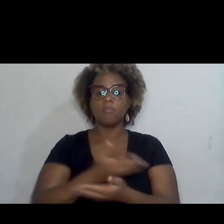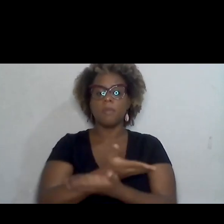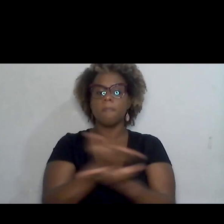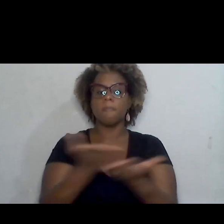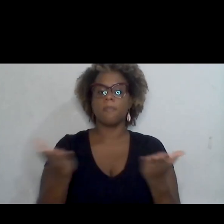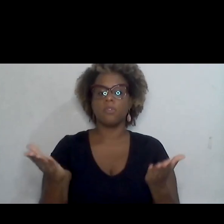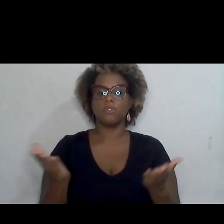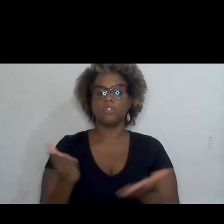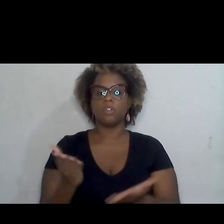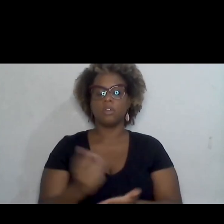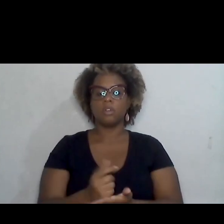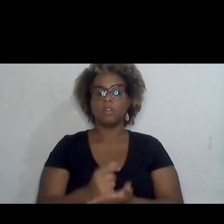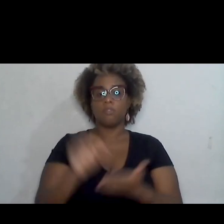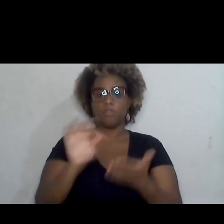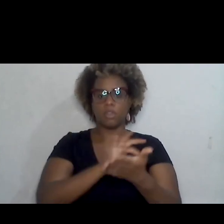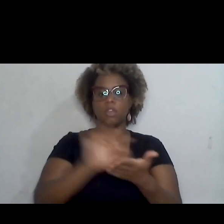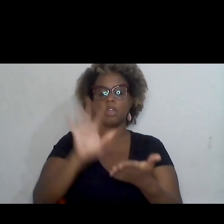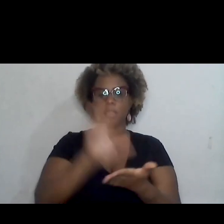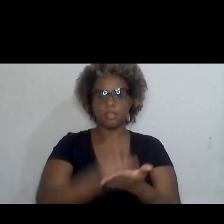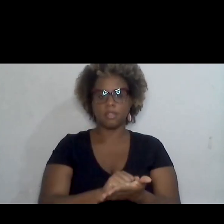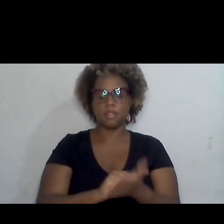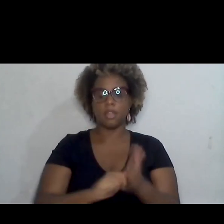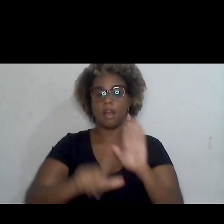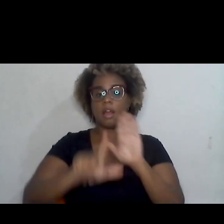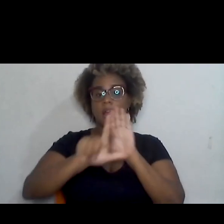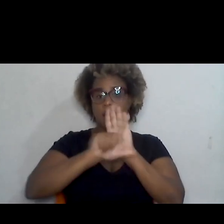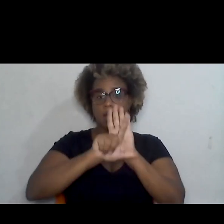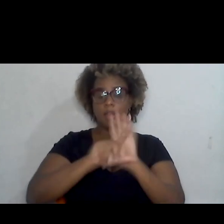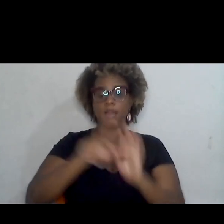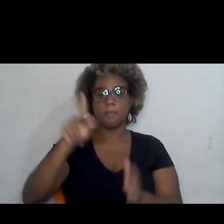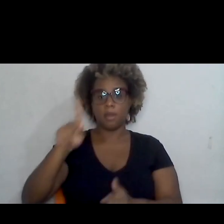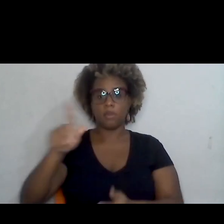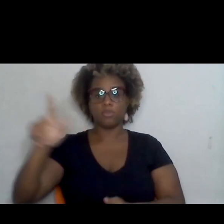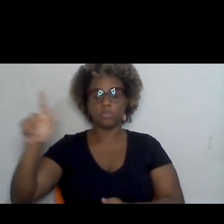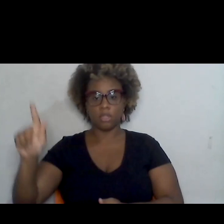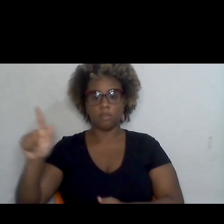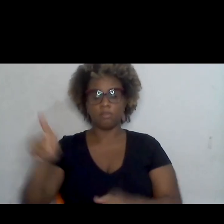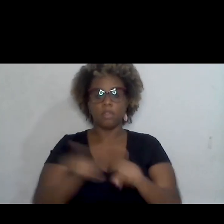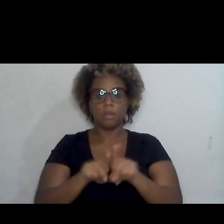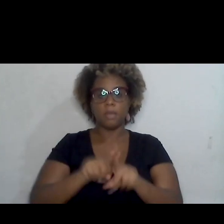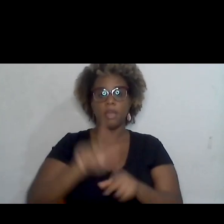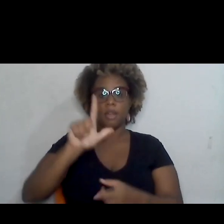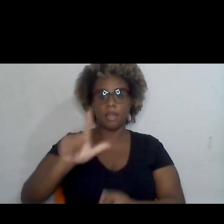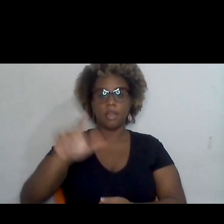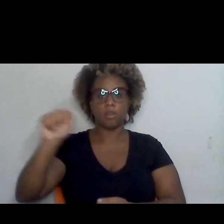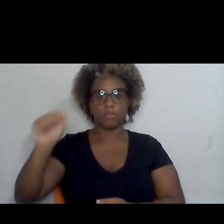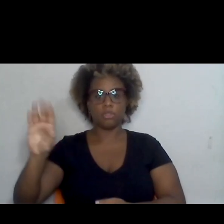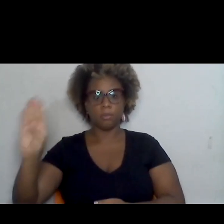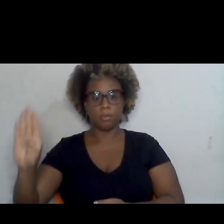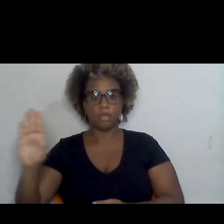foi inscrito. E a Lei Paulo Gustavo e a Lei Aldir Blanc II, elas vêm com esta regulamentação do governo federal,